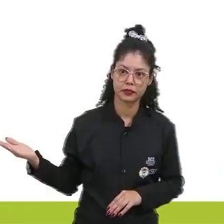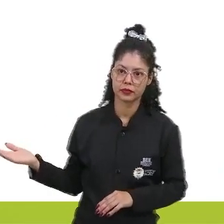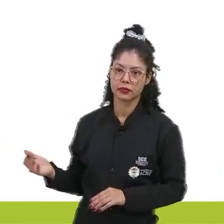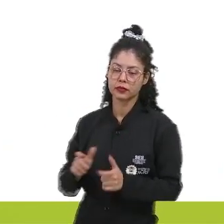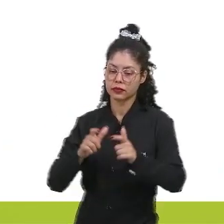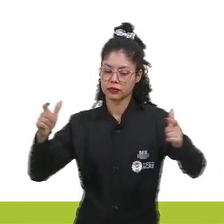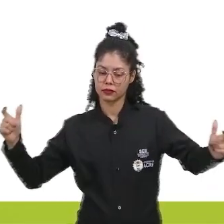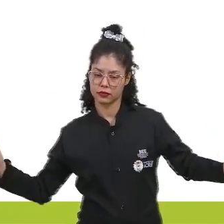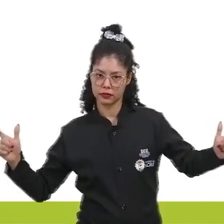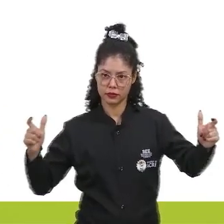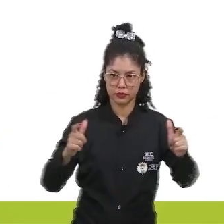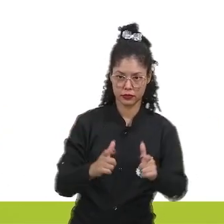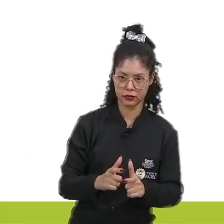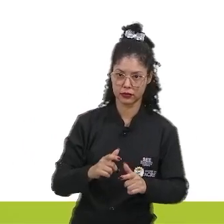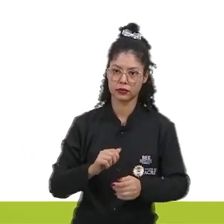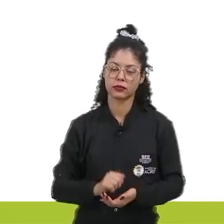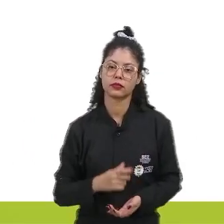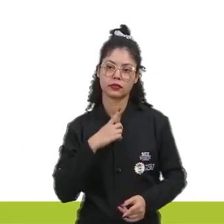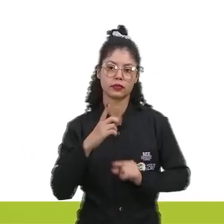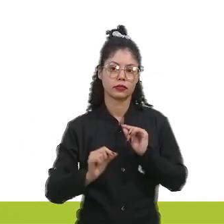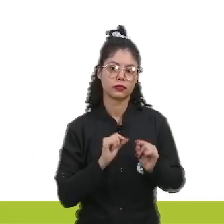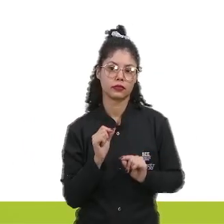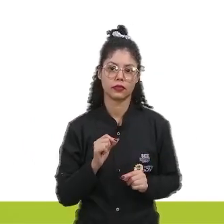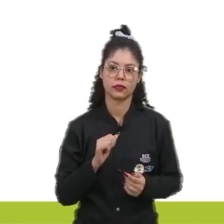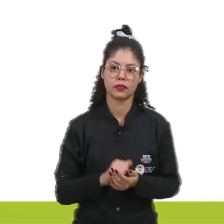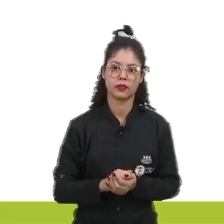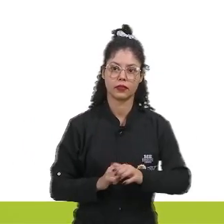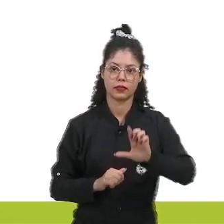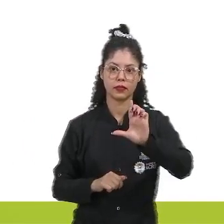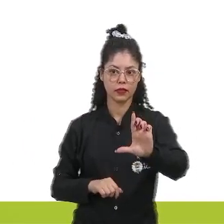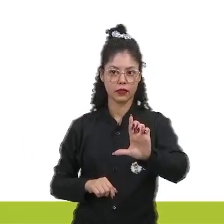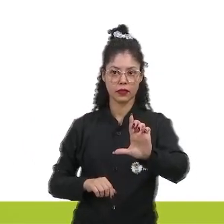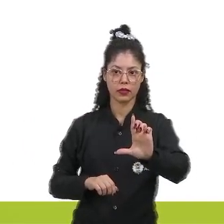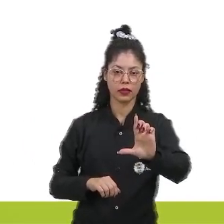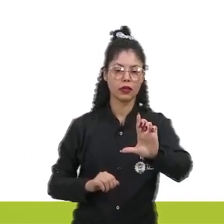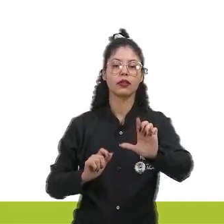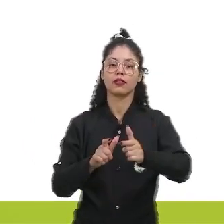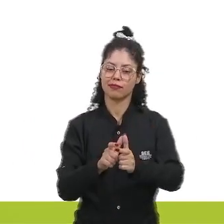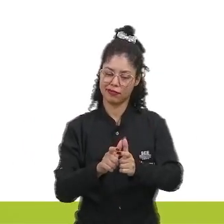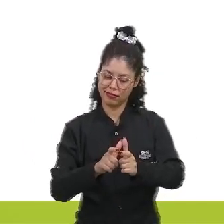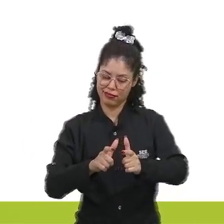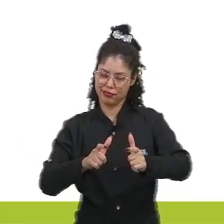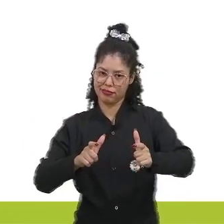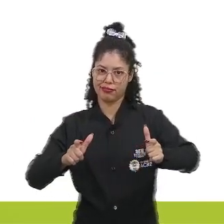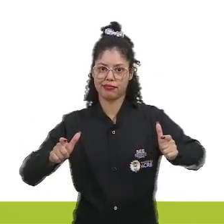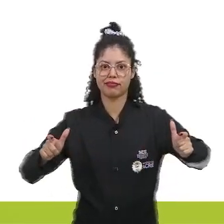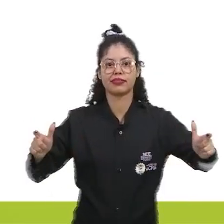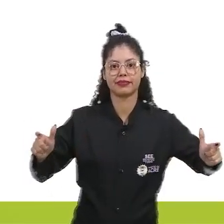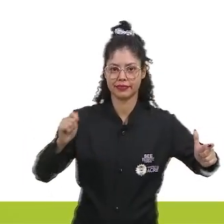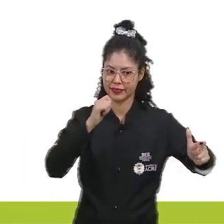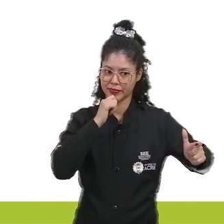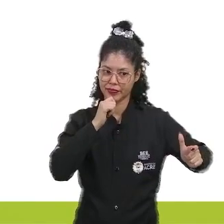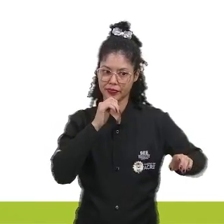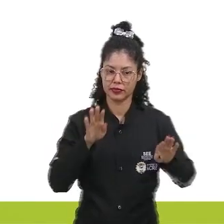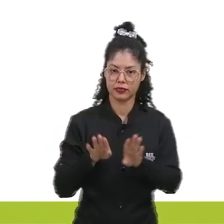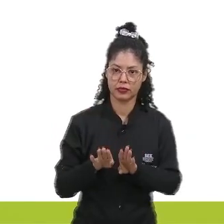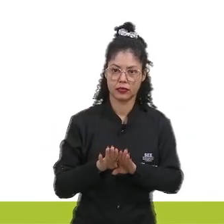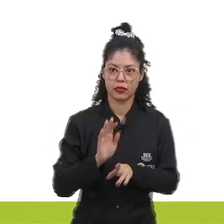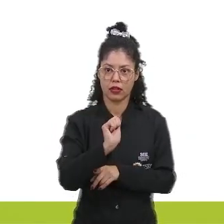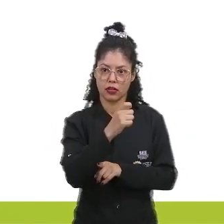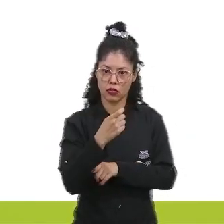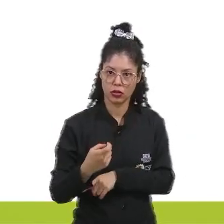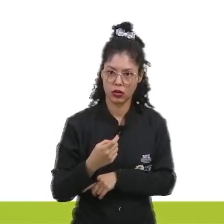ou decrescente? Opa, professor, cortou os pares, cortou os ímpares, então ela é crescente. A função ou lei de formação é um AX igual a